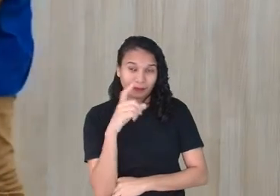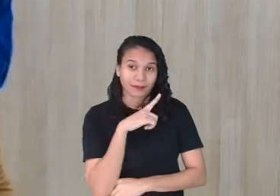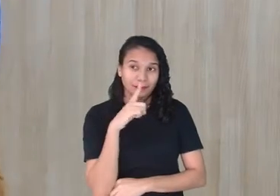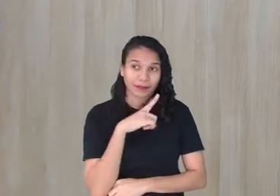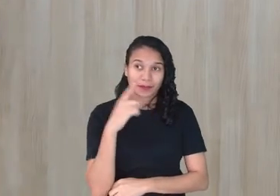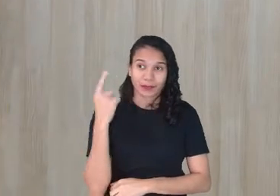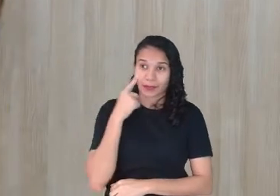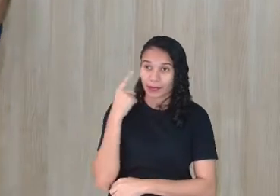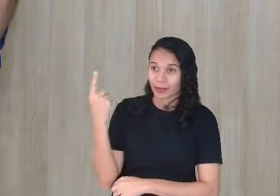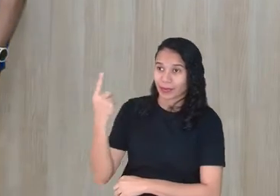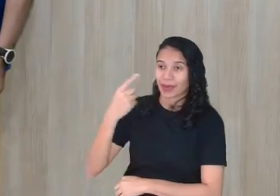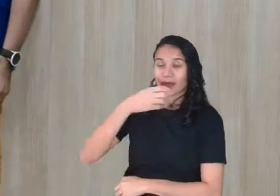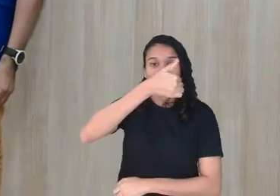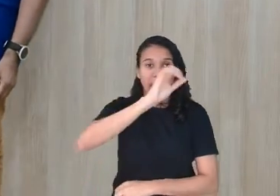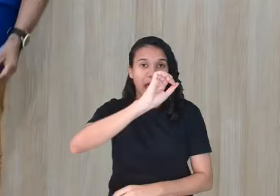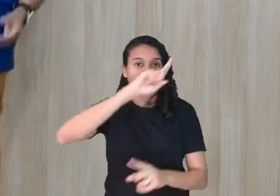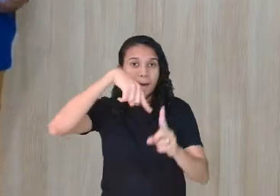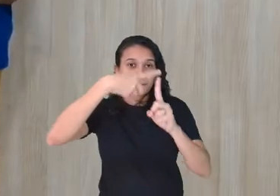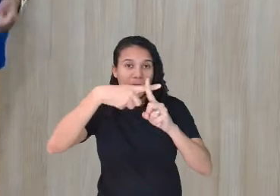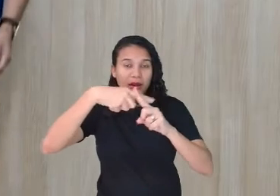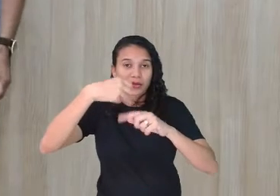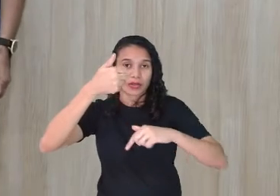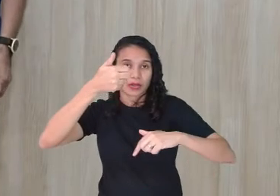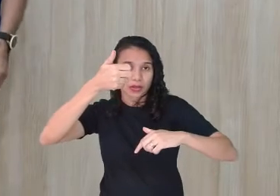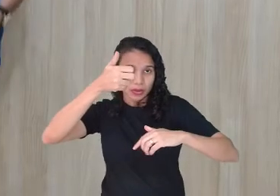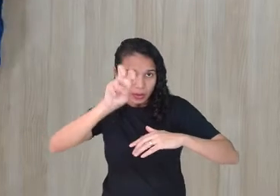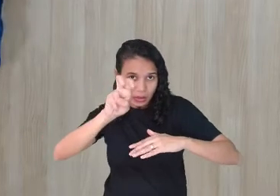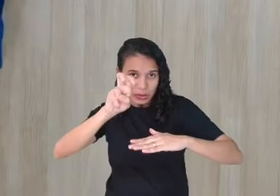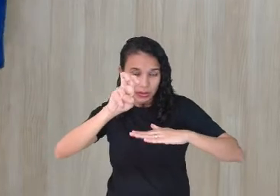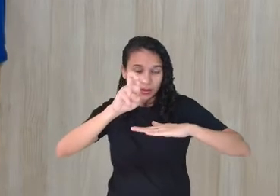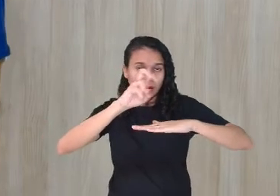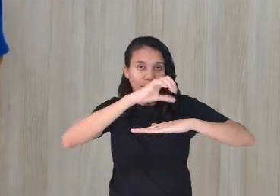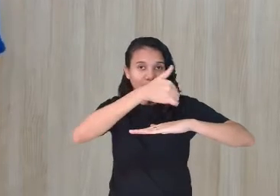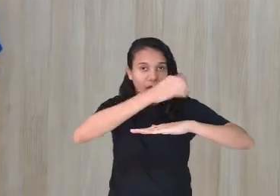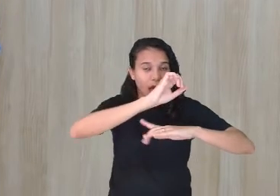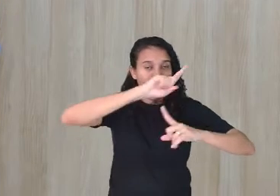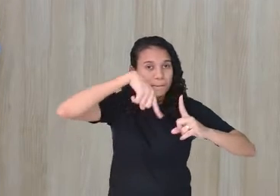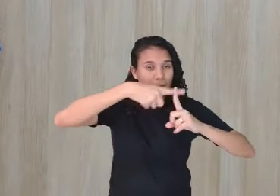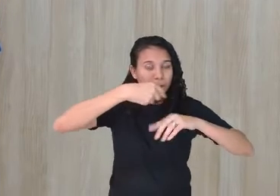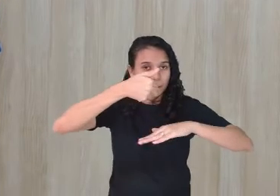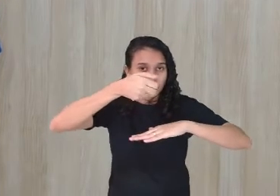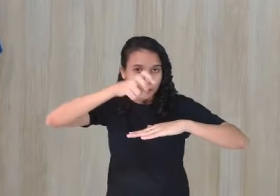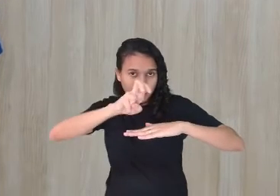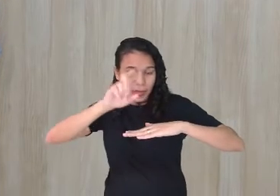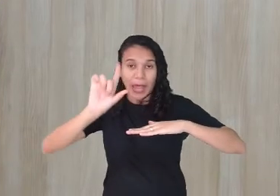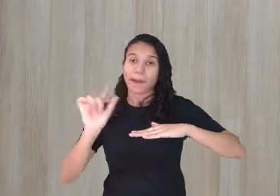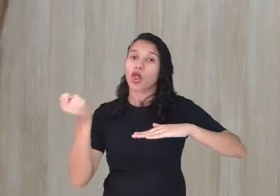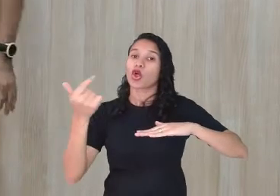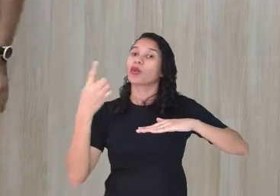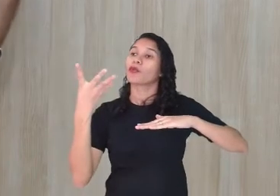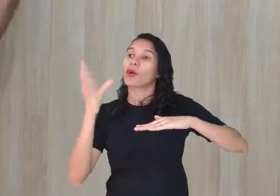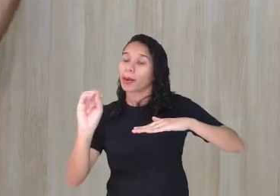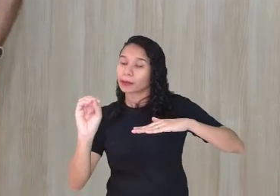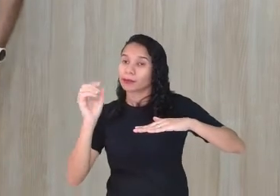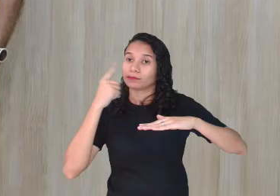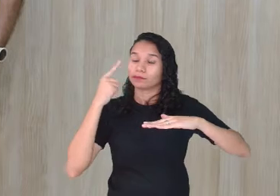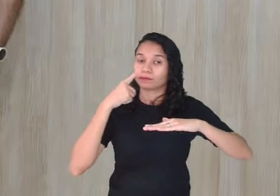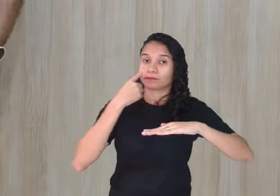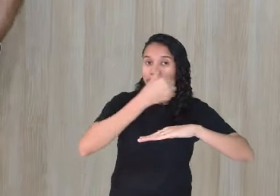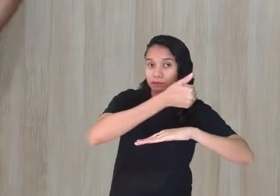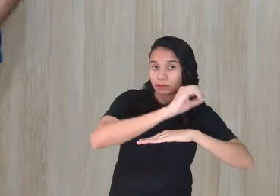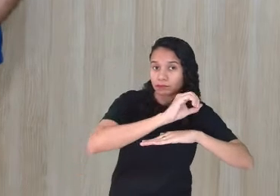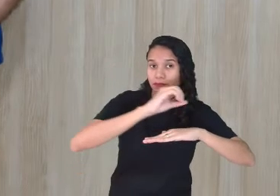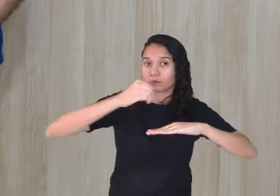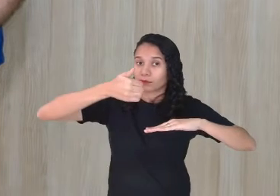pegar 10 somado com 15, que é o total de possibilidades, que está perguntando, que é menos de R$40, pode ser a de 10 ou a de